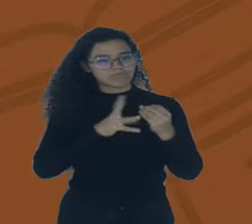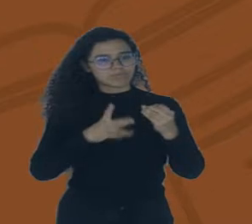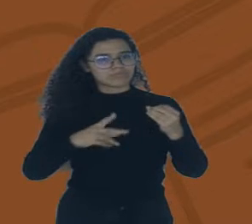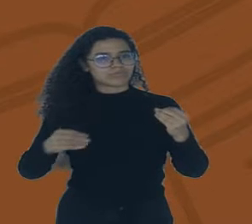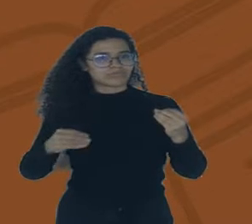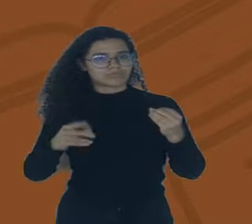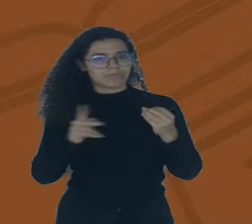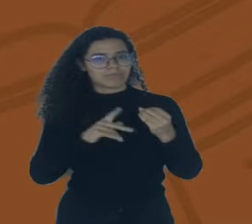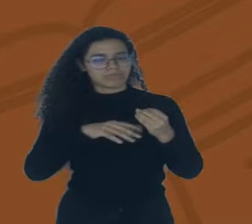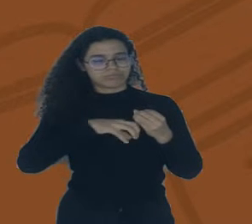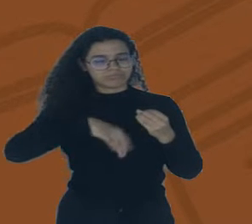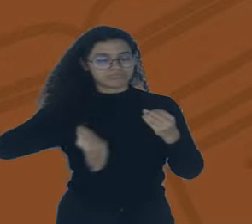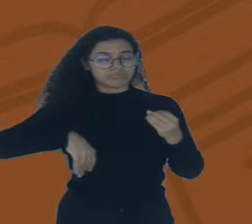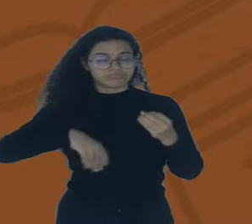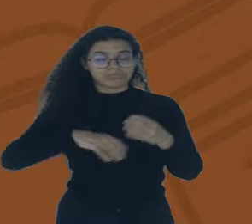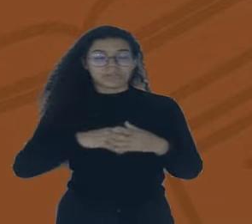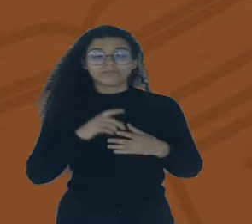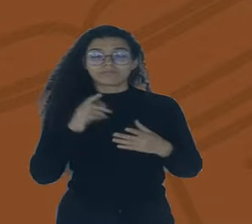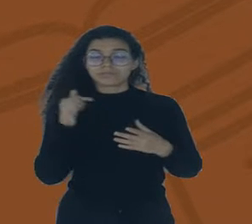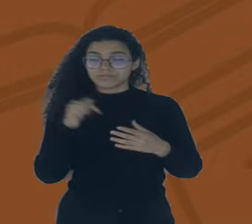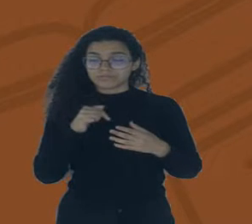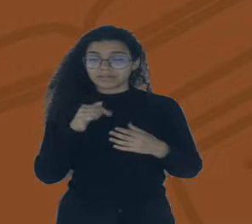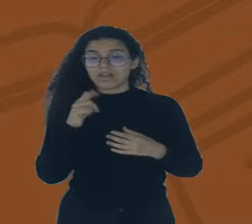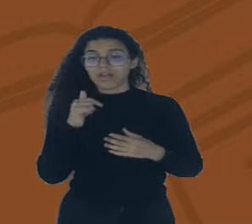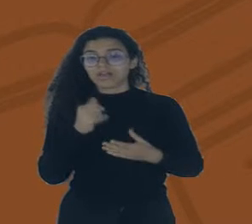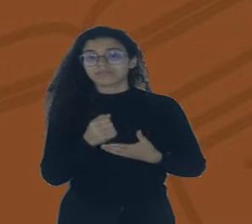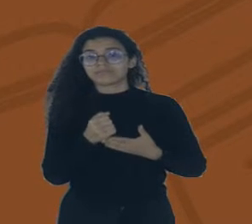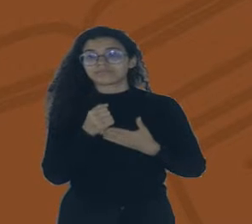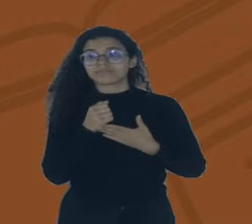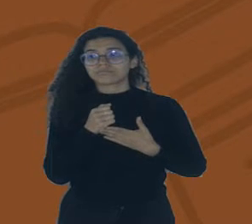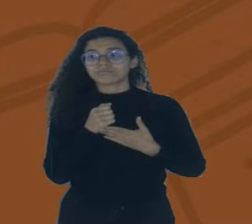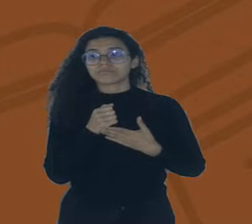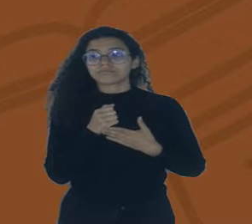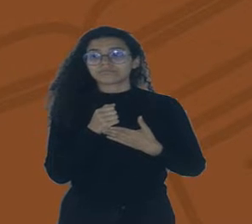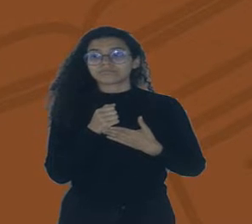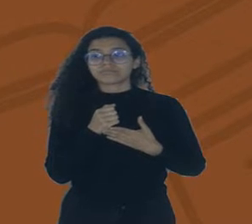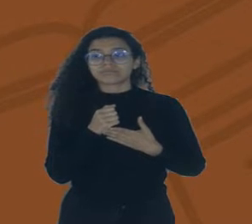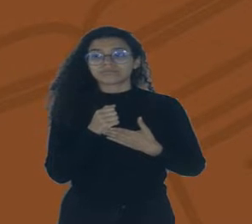neurônios vêm a ser a estrutura